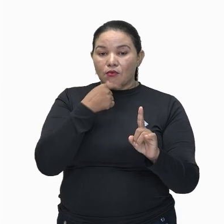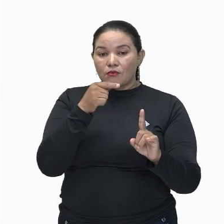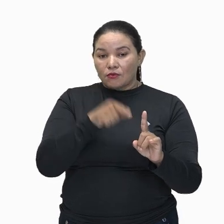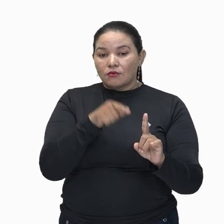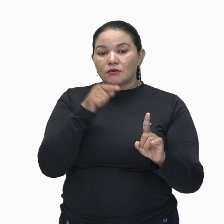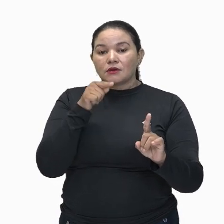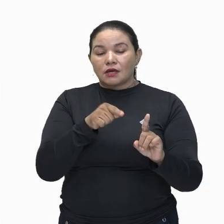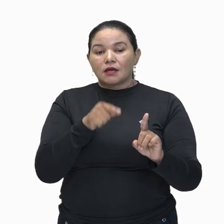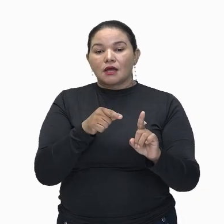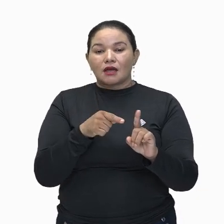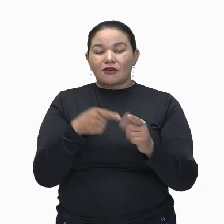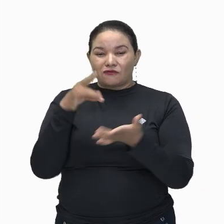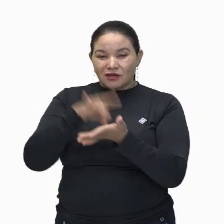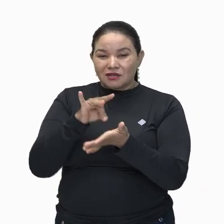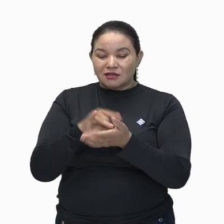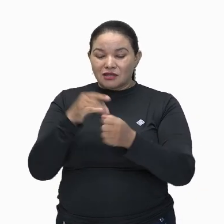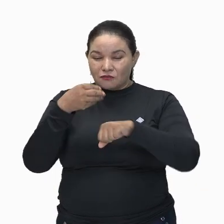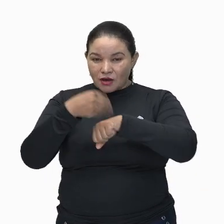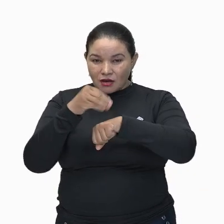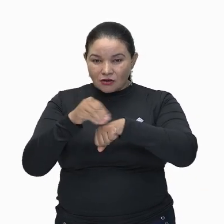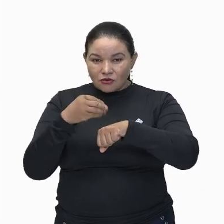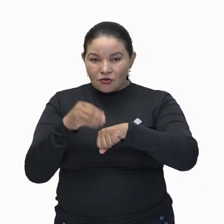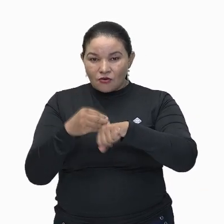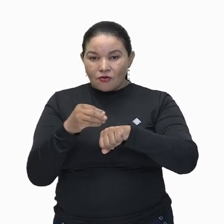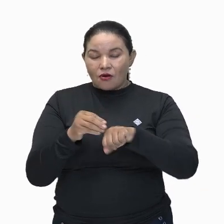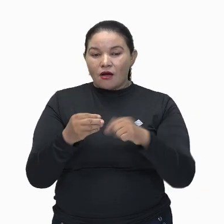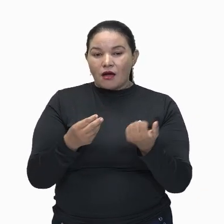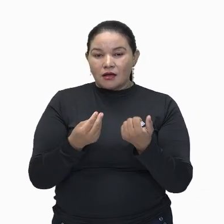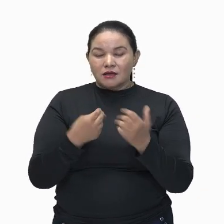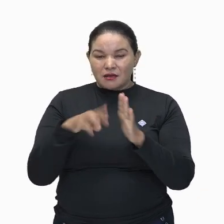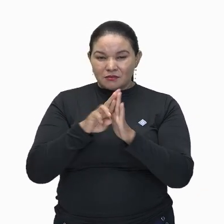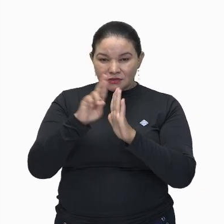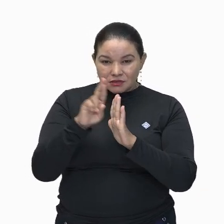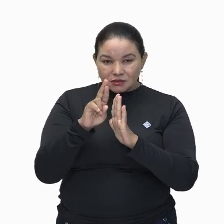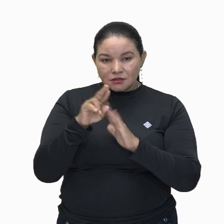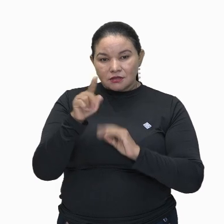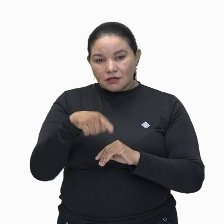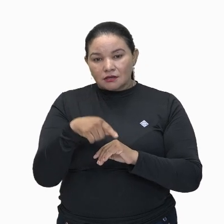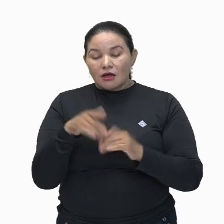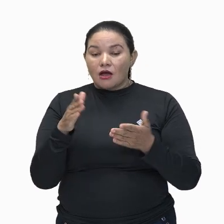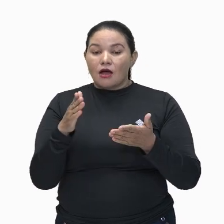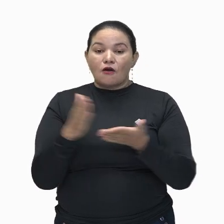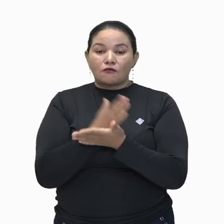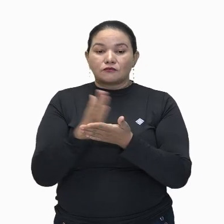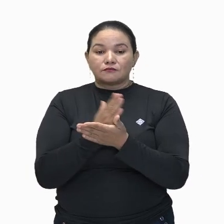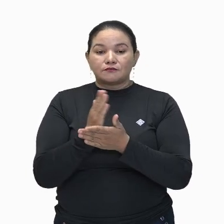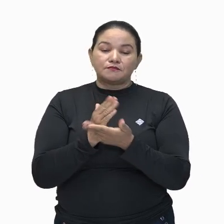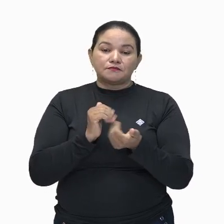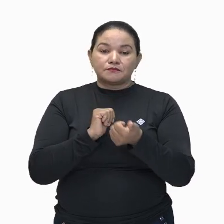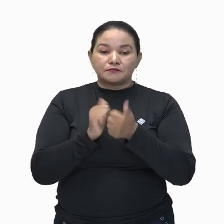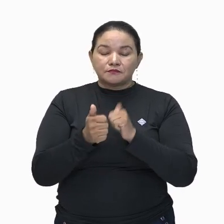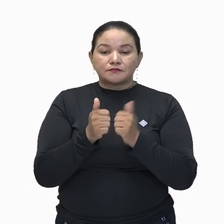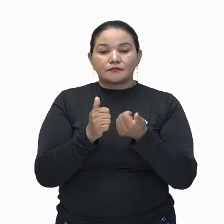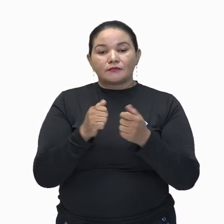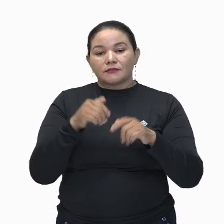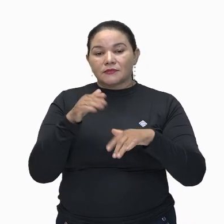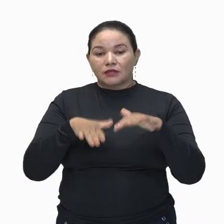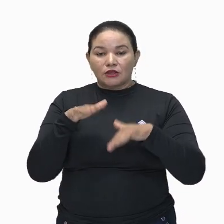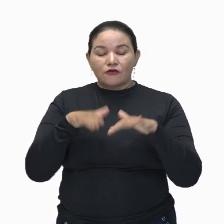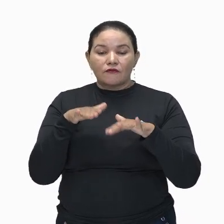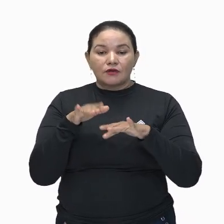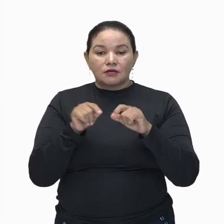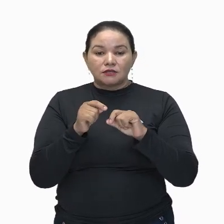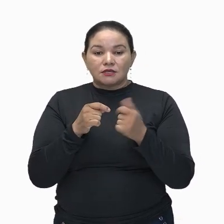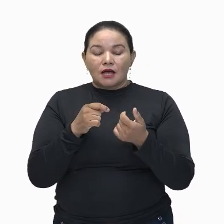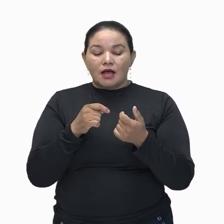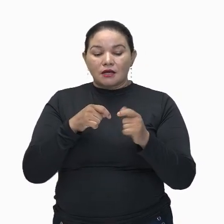verdadeiro arqueólogo? E mais, você sabia que alguns jogos que não possuem nenhum personagem arqueólogo podem nos ajudar a compreender